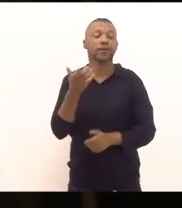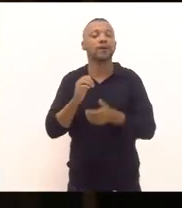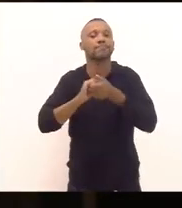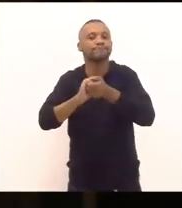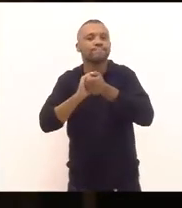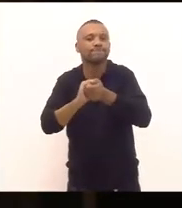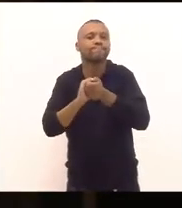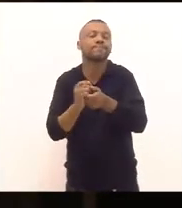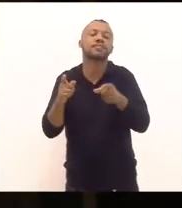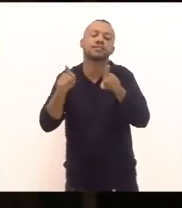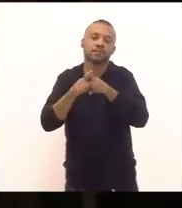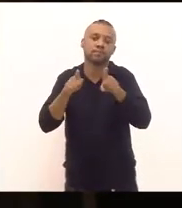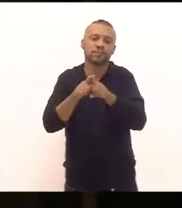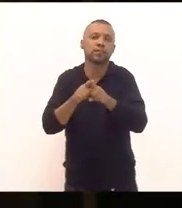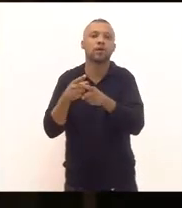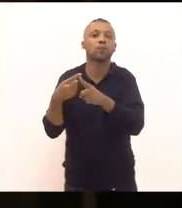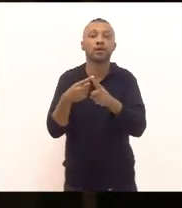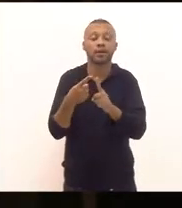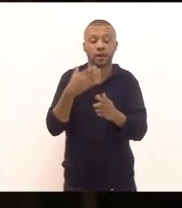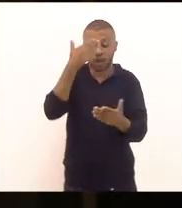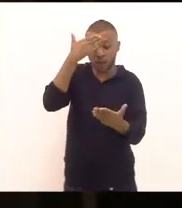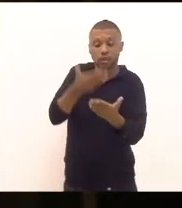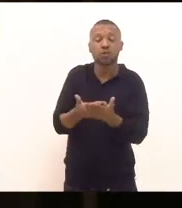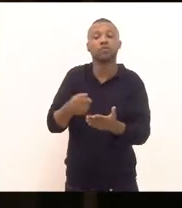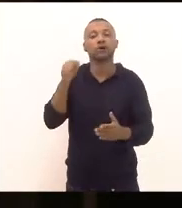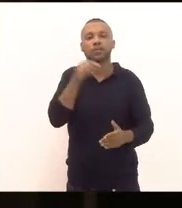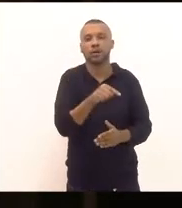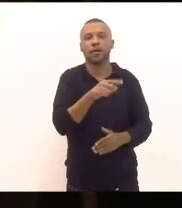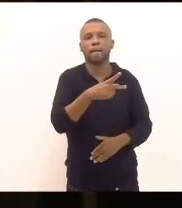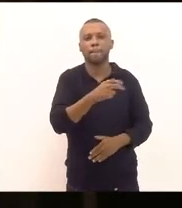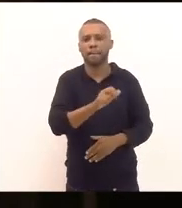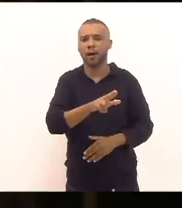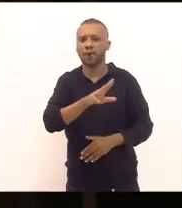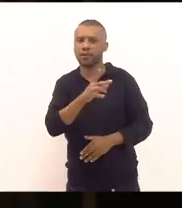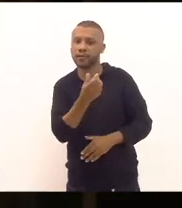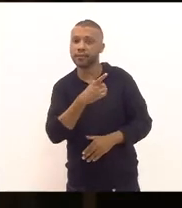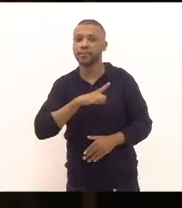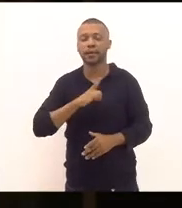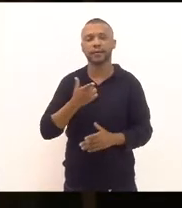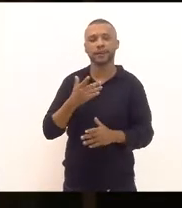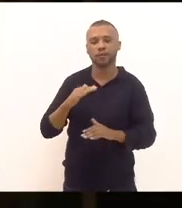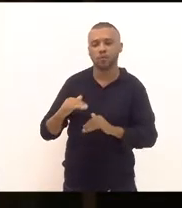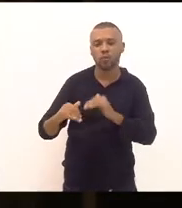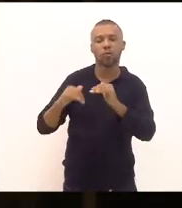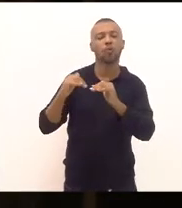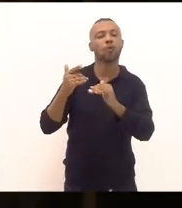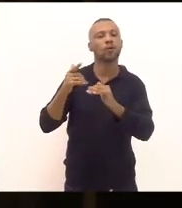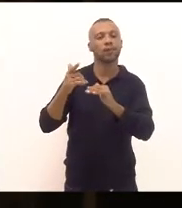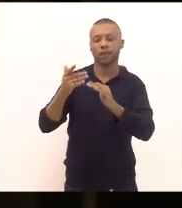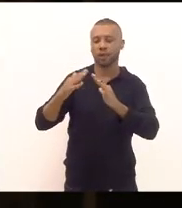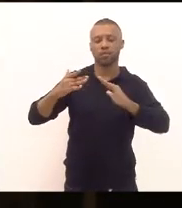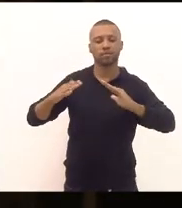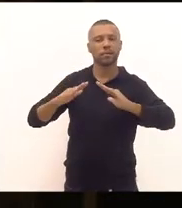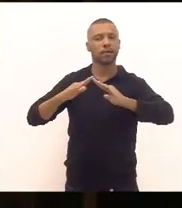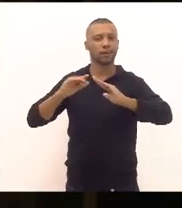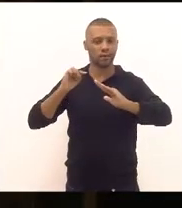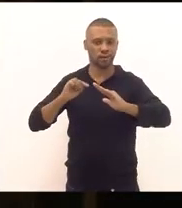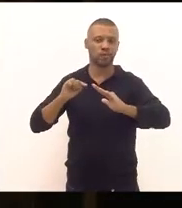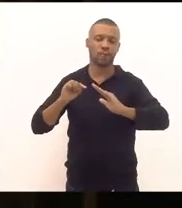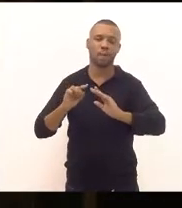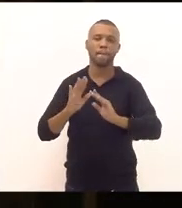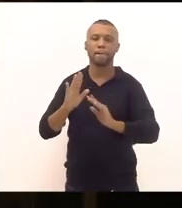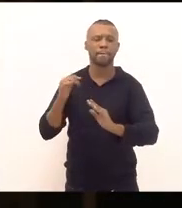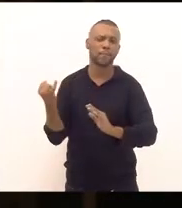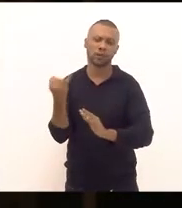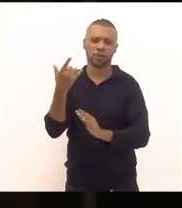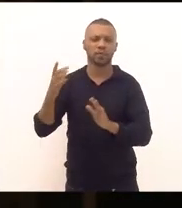saudar porque eu acho que o Paulinho ele tem essa formação de terreiro que é mais importante mas eu acho que